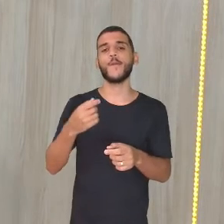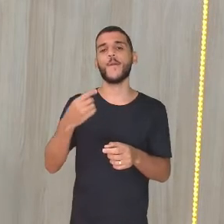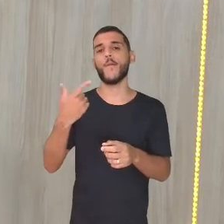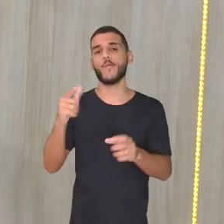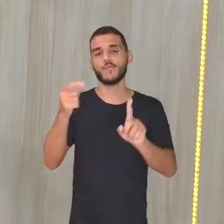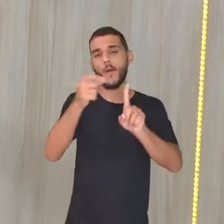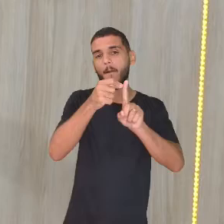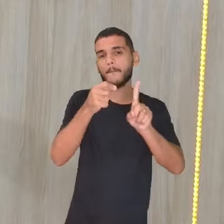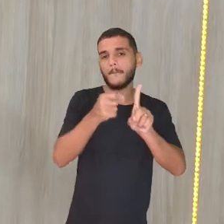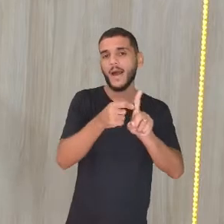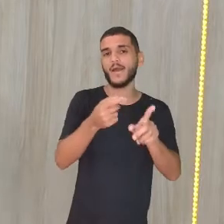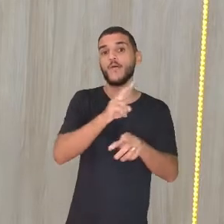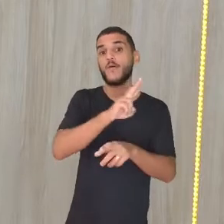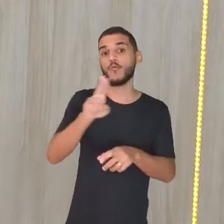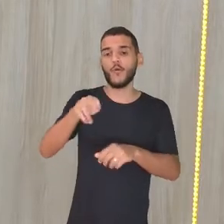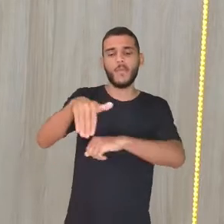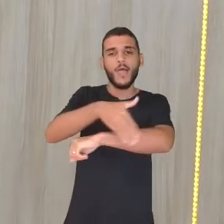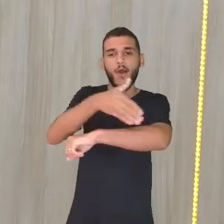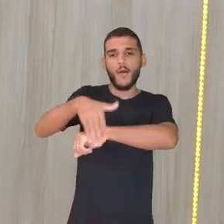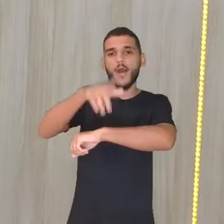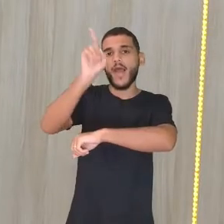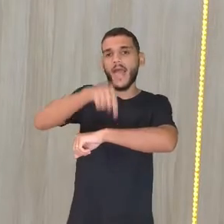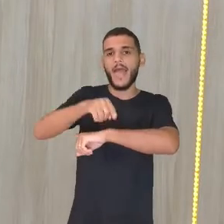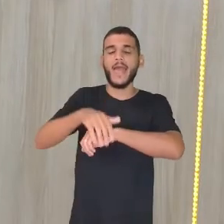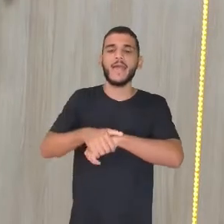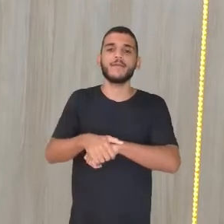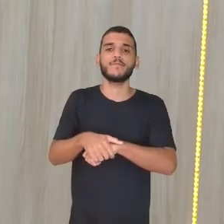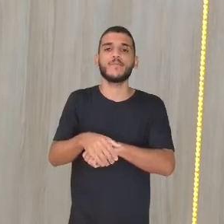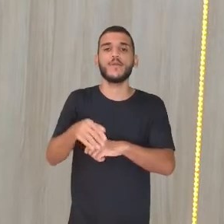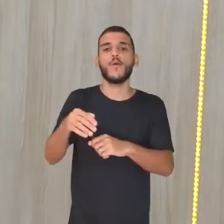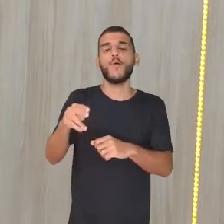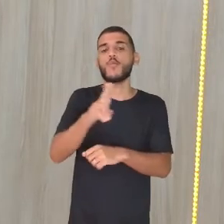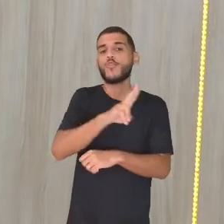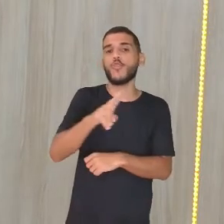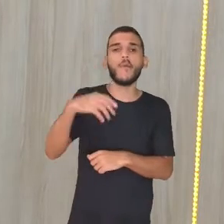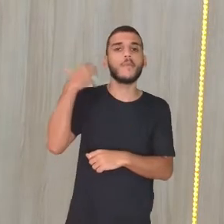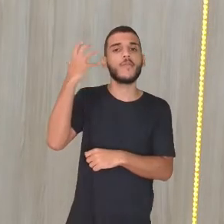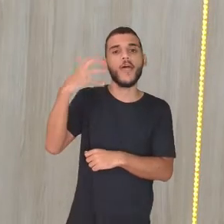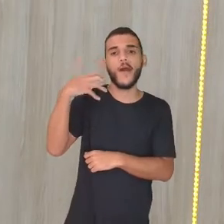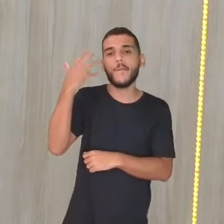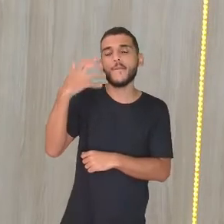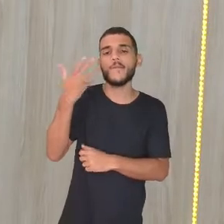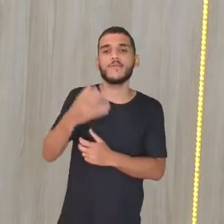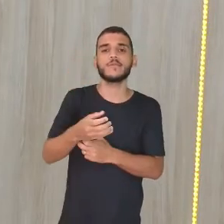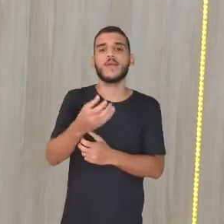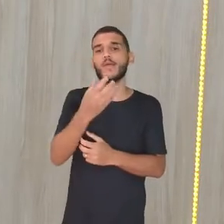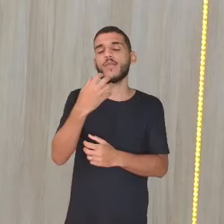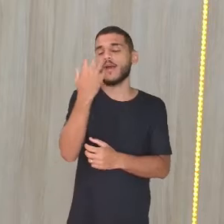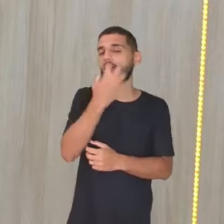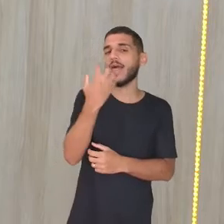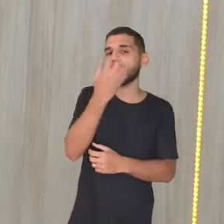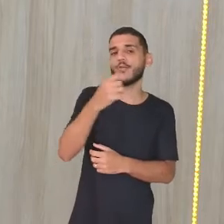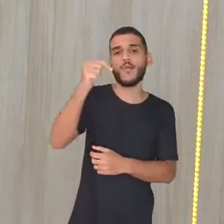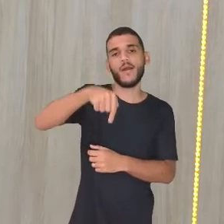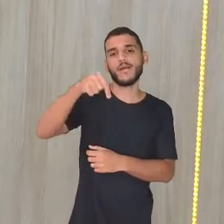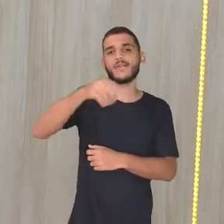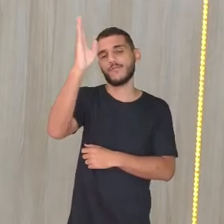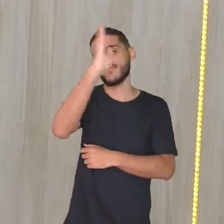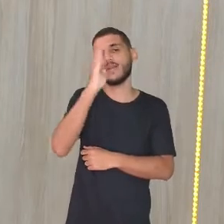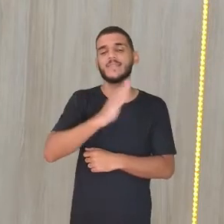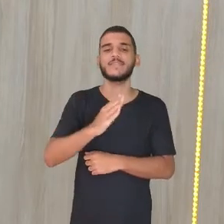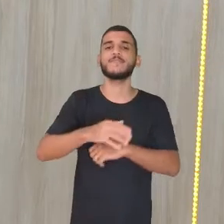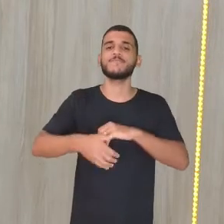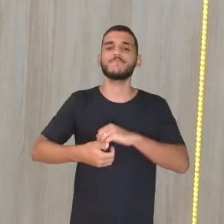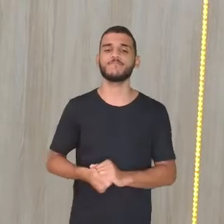das ruas são todos nomes de músicas de Roberto Carlos. Eita. Todas, o nome da rua é o nome de uma música do